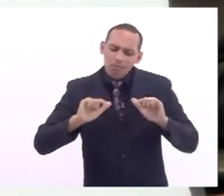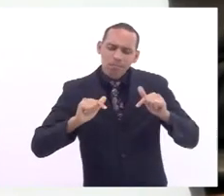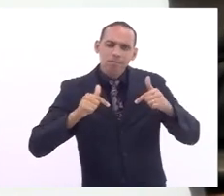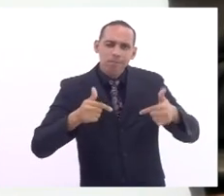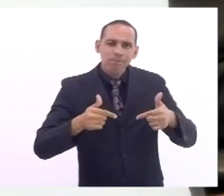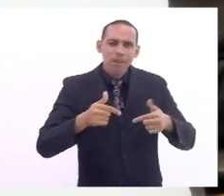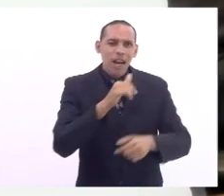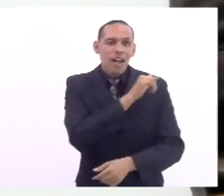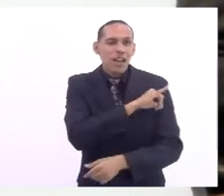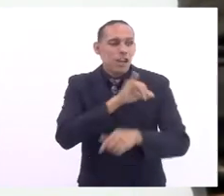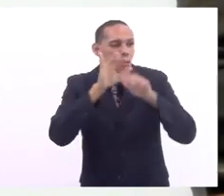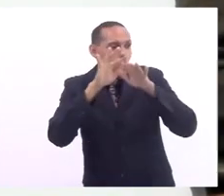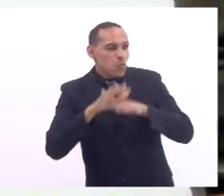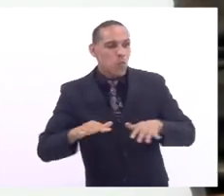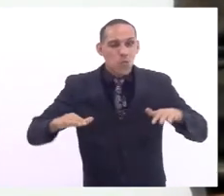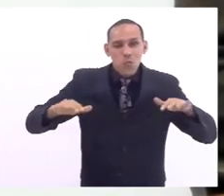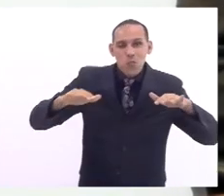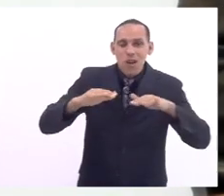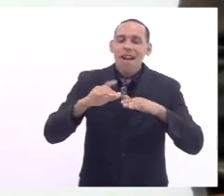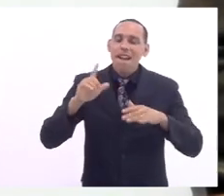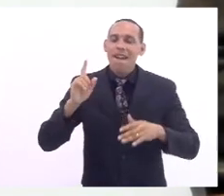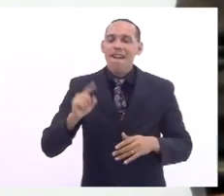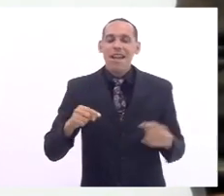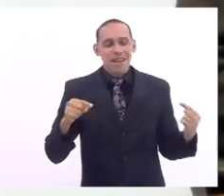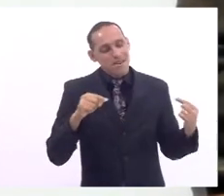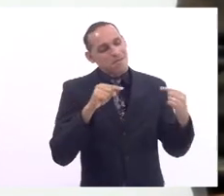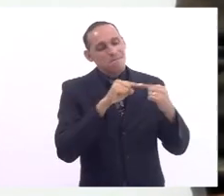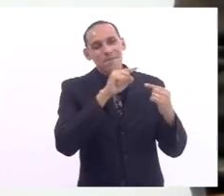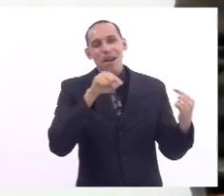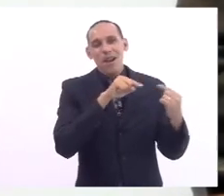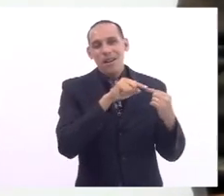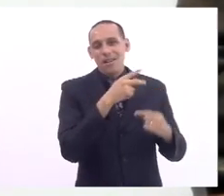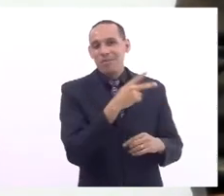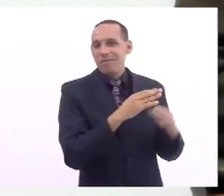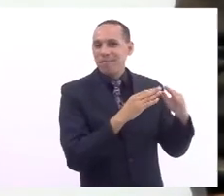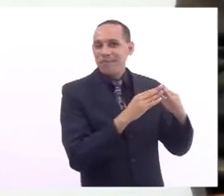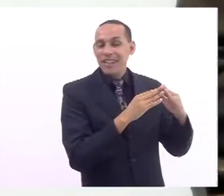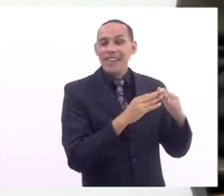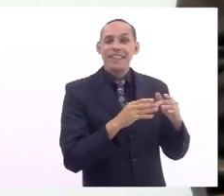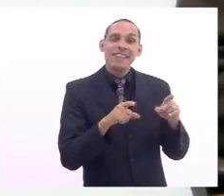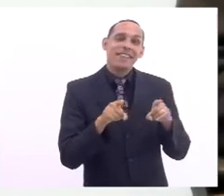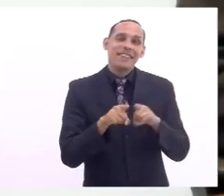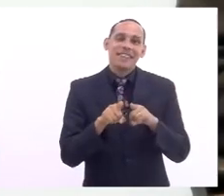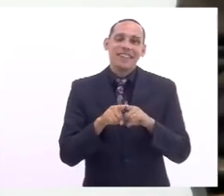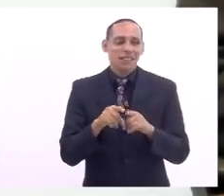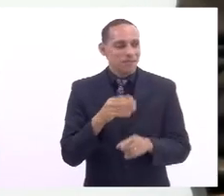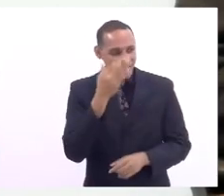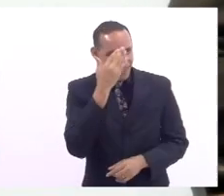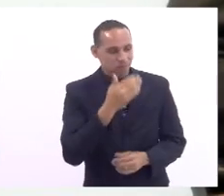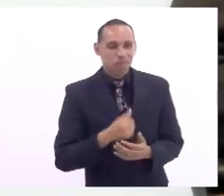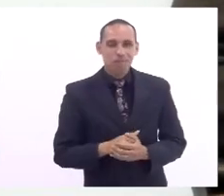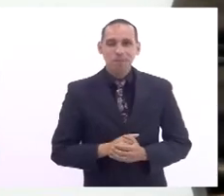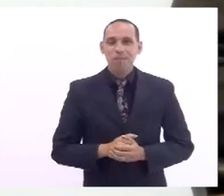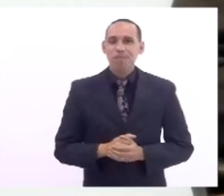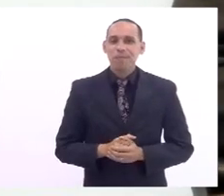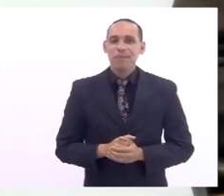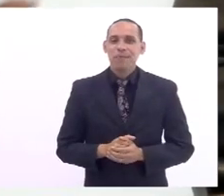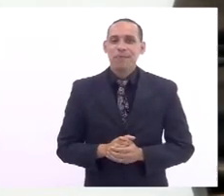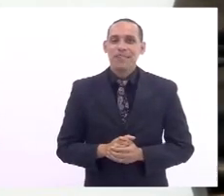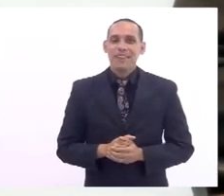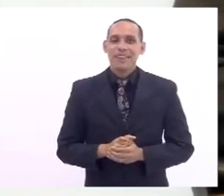eu acho que essa é o espírito da casa e E caminhando aqui obrigado eu